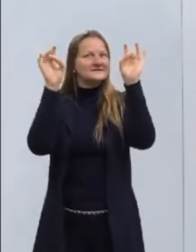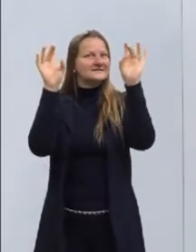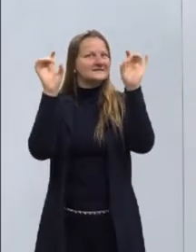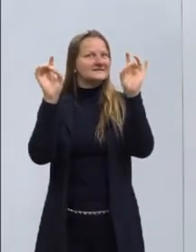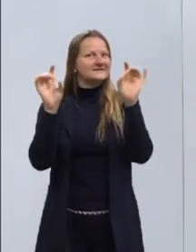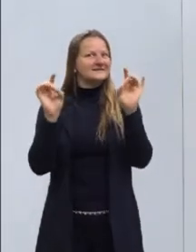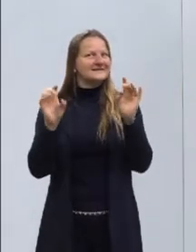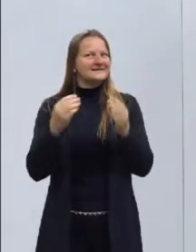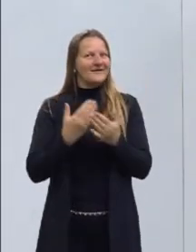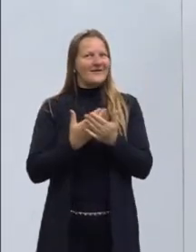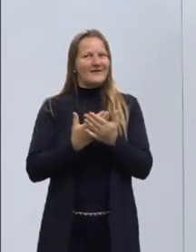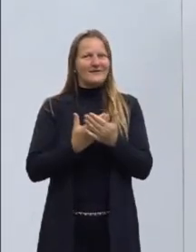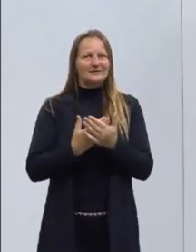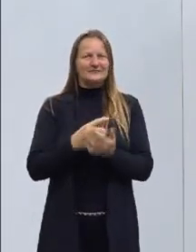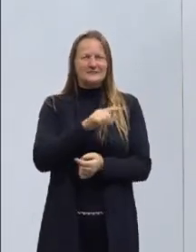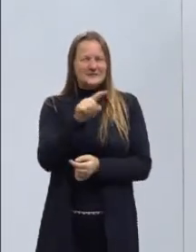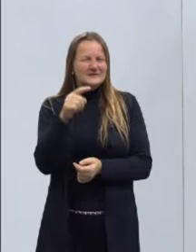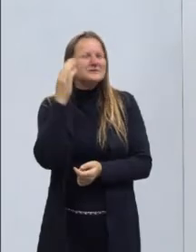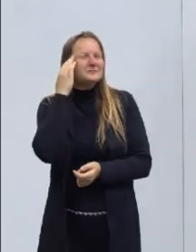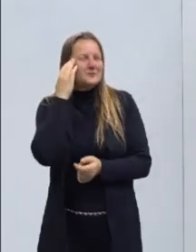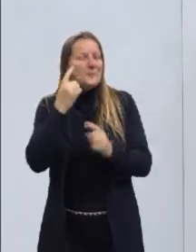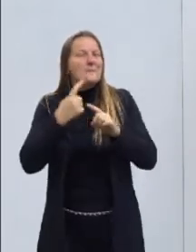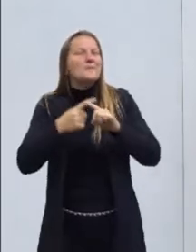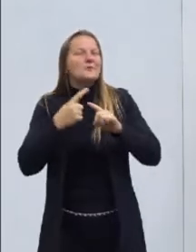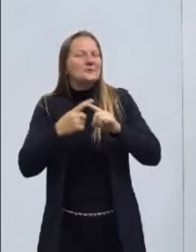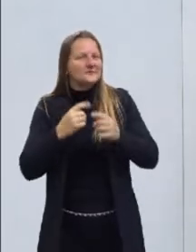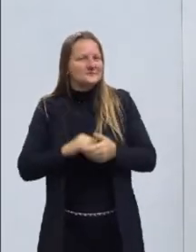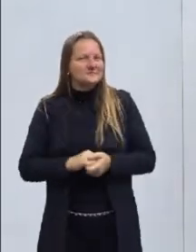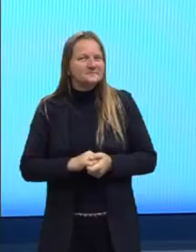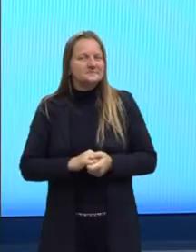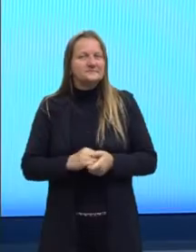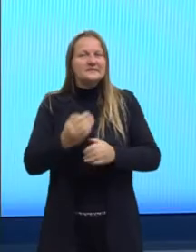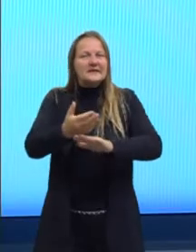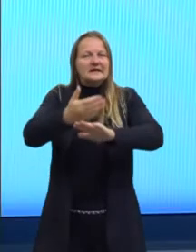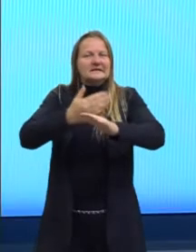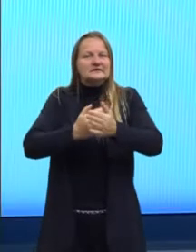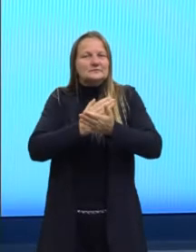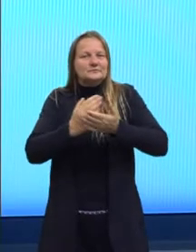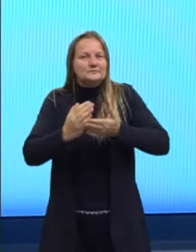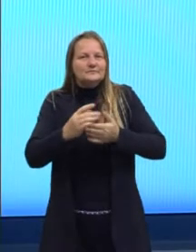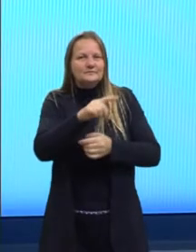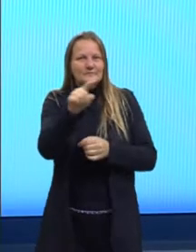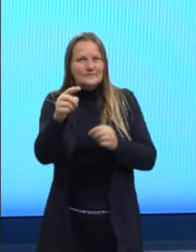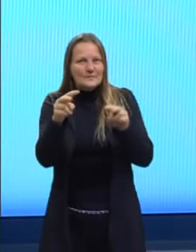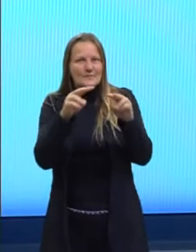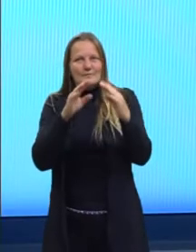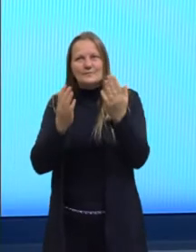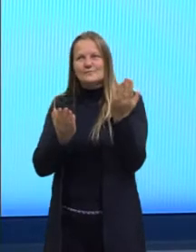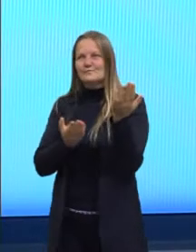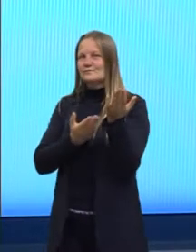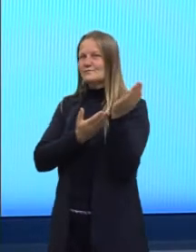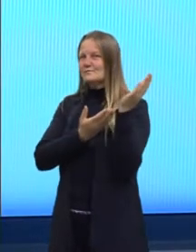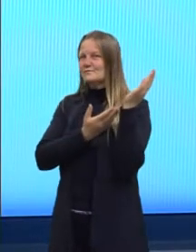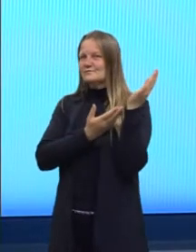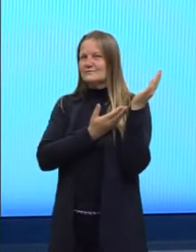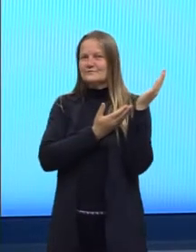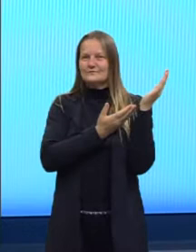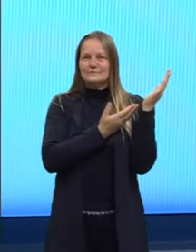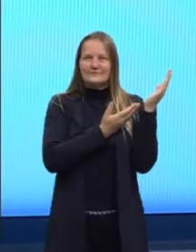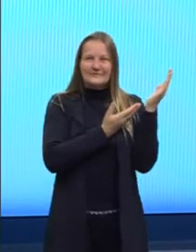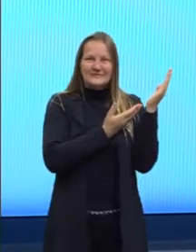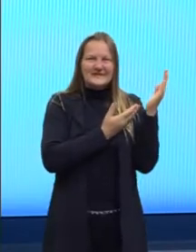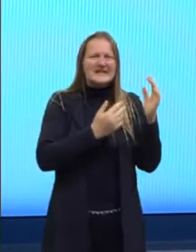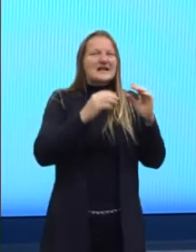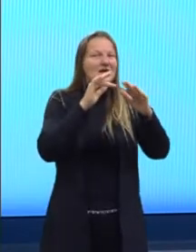para mim e você já vão entender porque antes de começar propriamente eu quero que vocês olhem aqui no cantinho né você tem